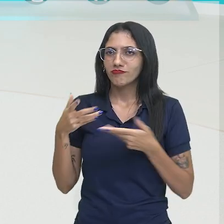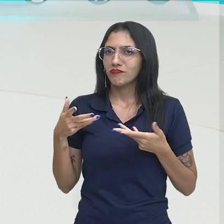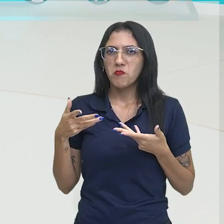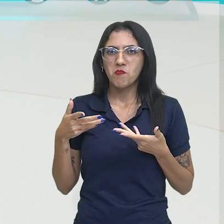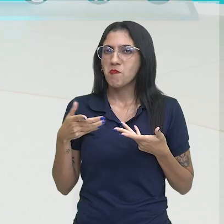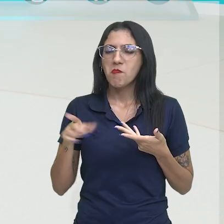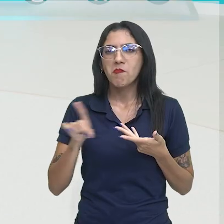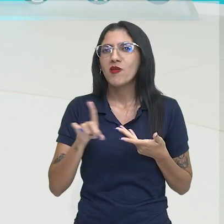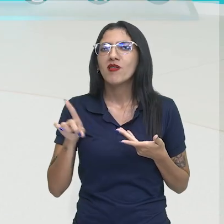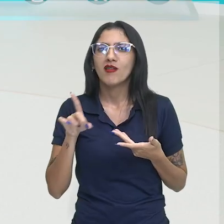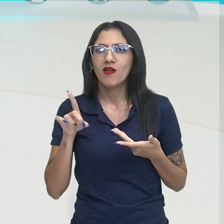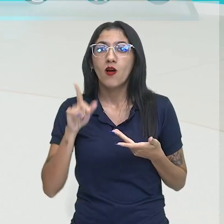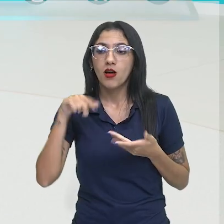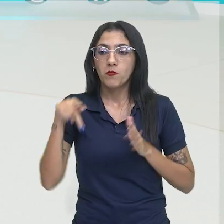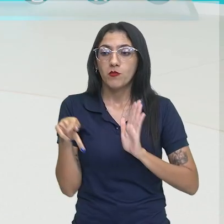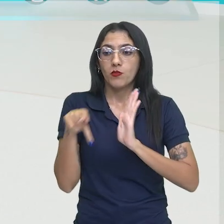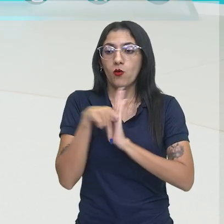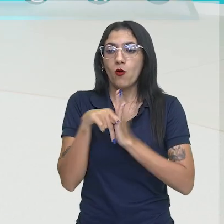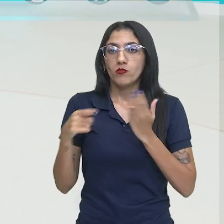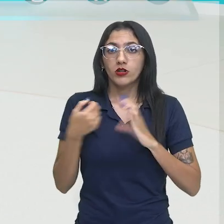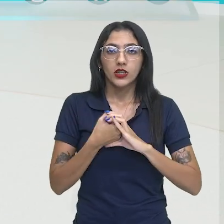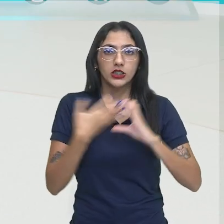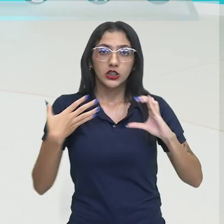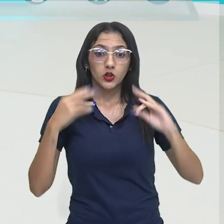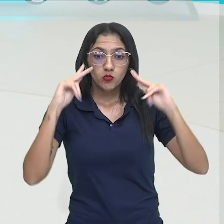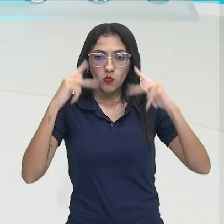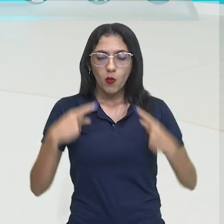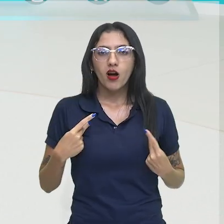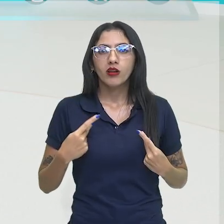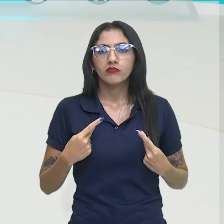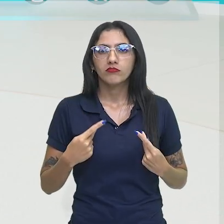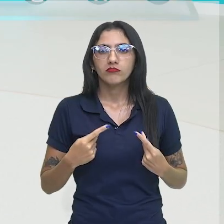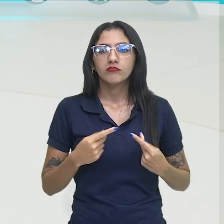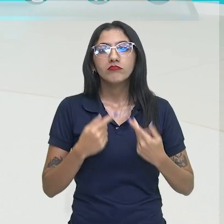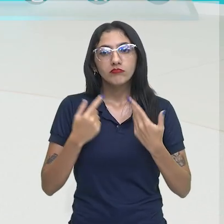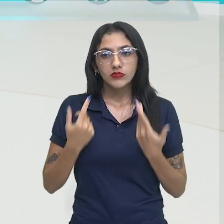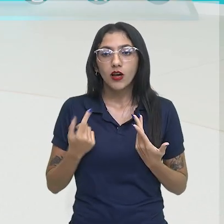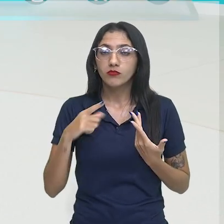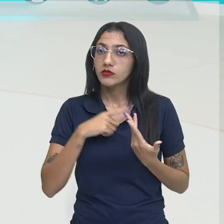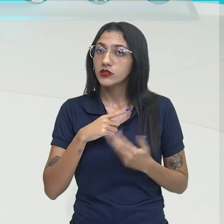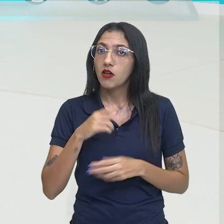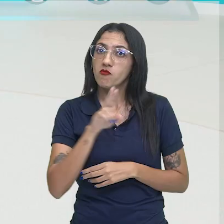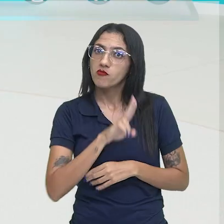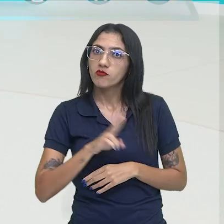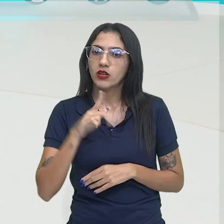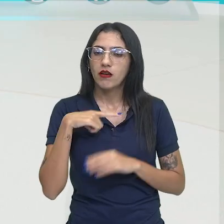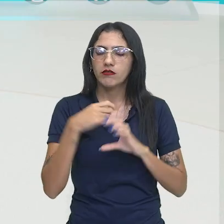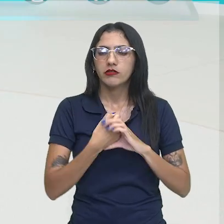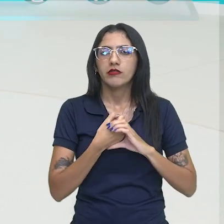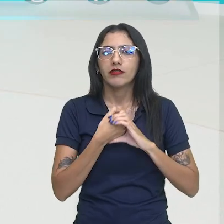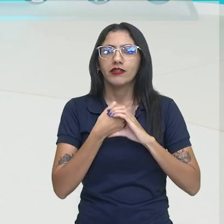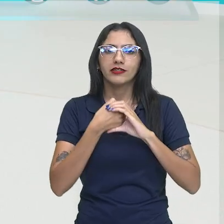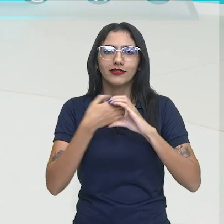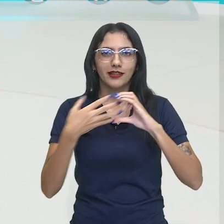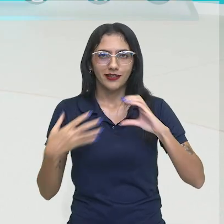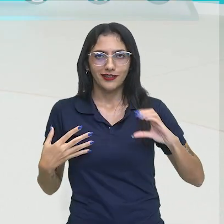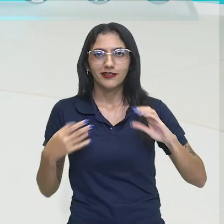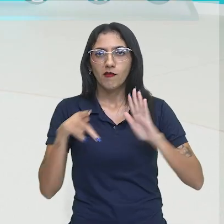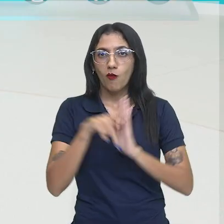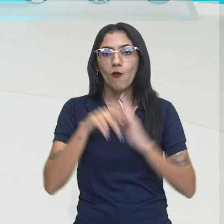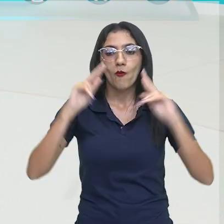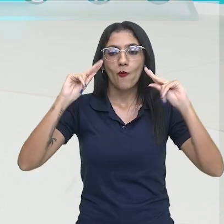chora são os seres humanos. Então, foi dada essa característica inerente dos